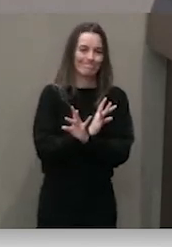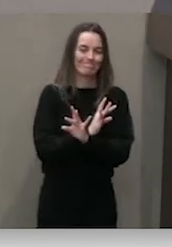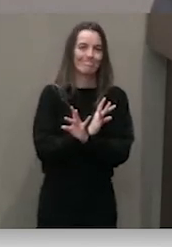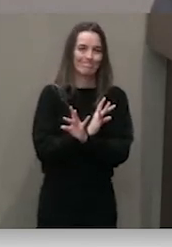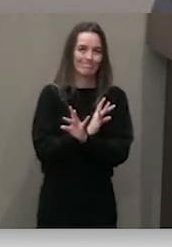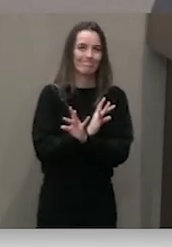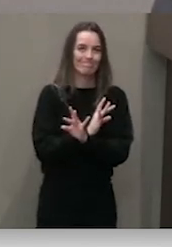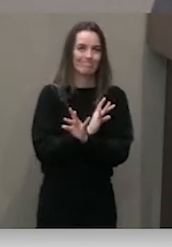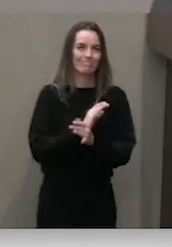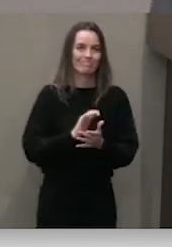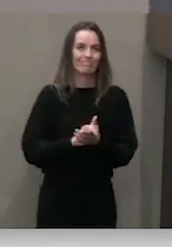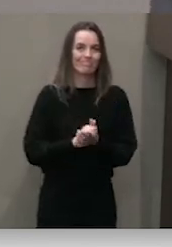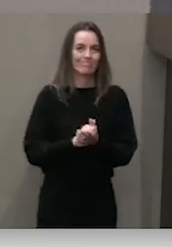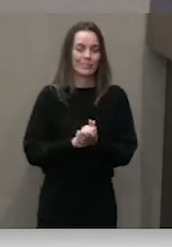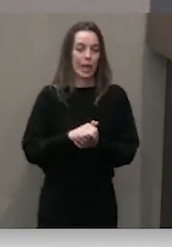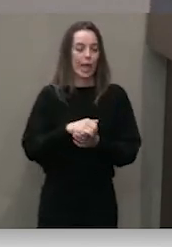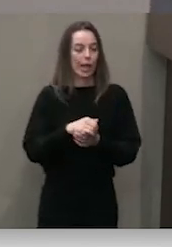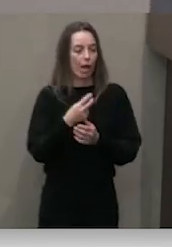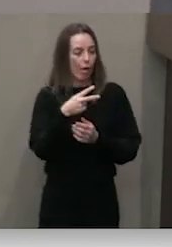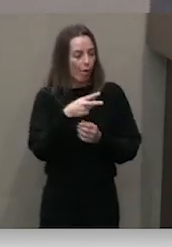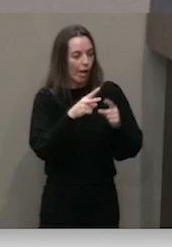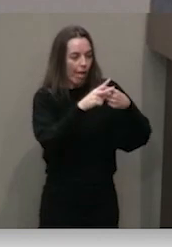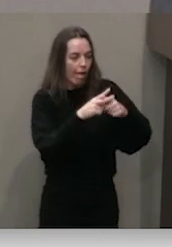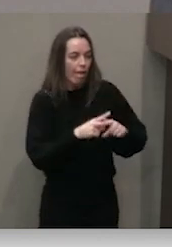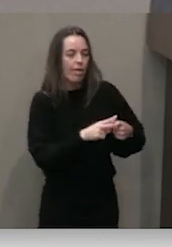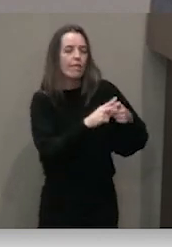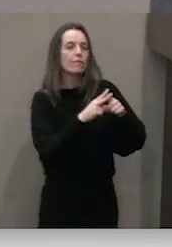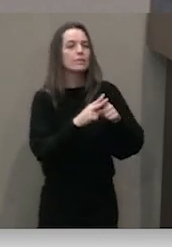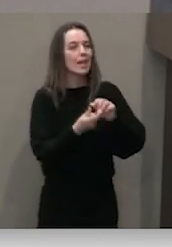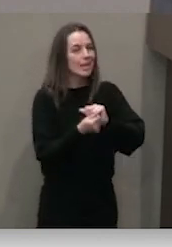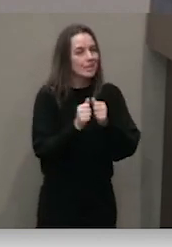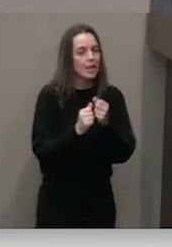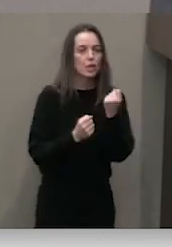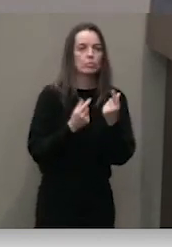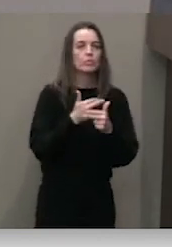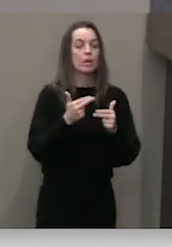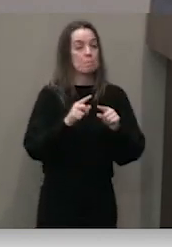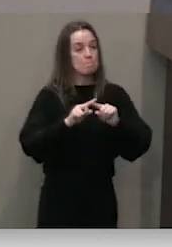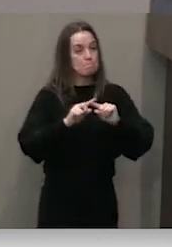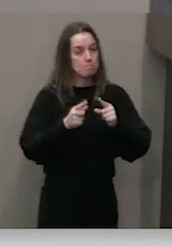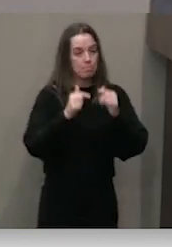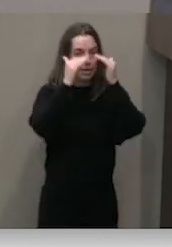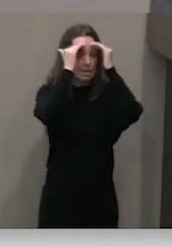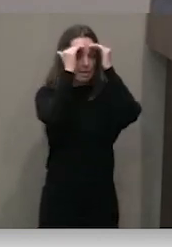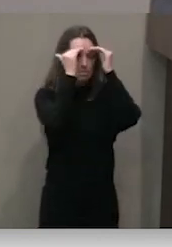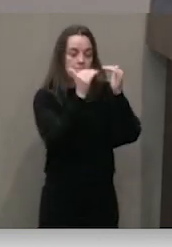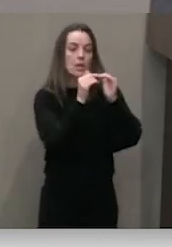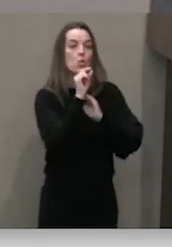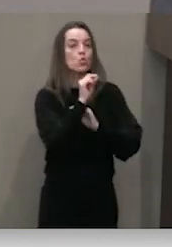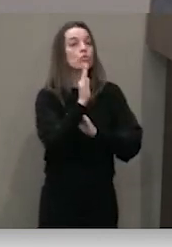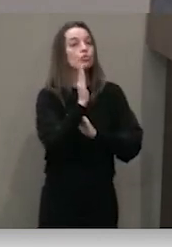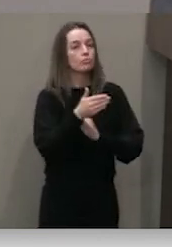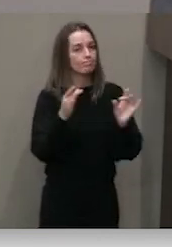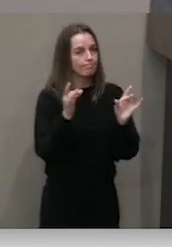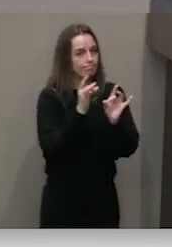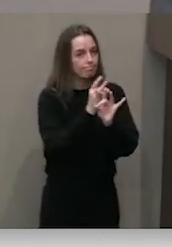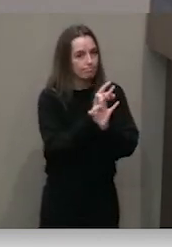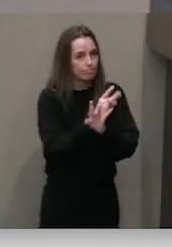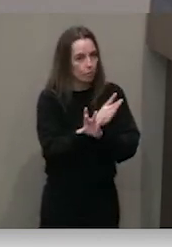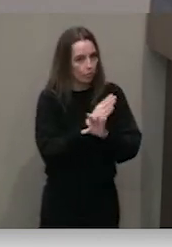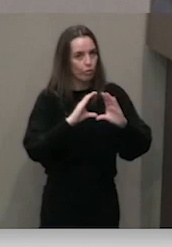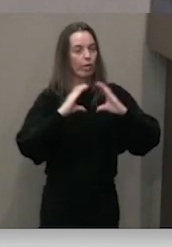e vai ter que fazer algumas revisões, vai ter que fazer algumas adaptações, mas vai ter que respeitar aquilo que já foi feito e que é a vontade da